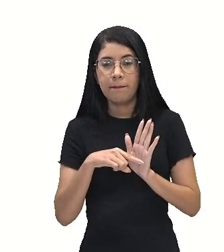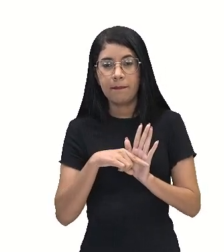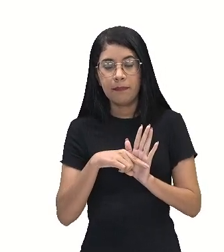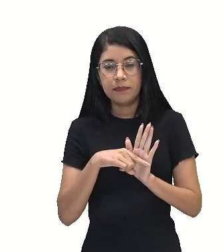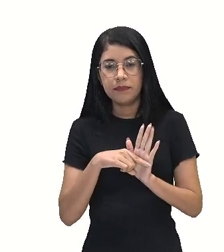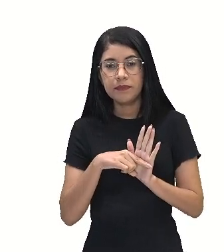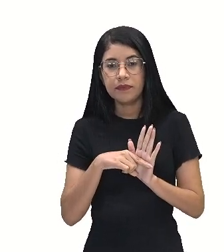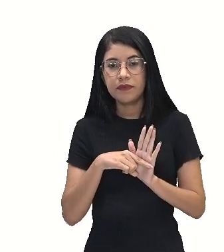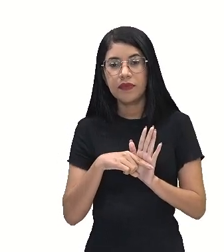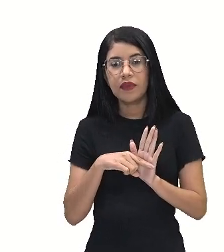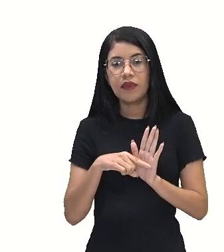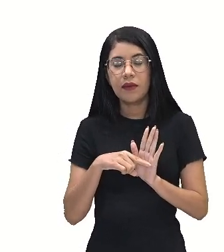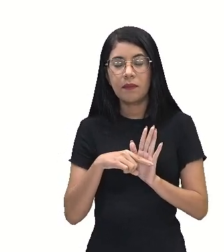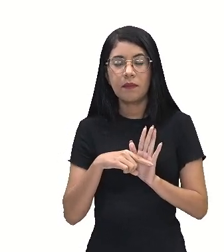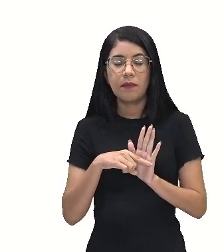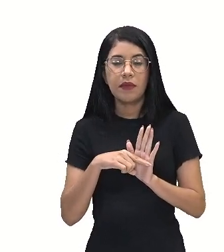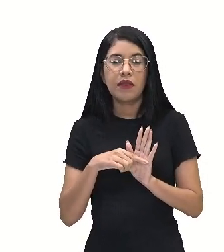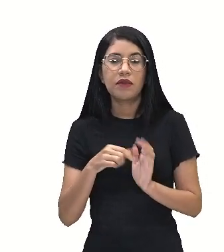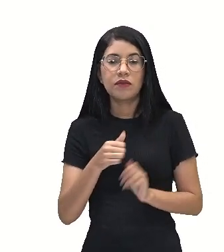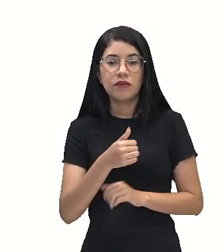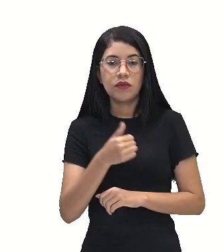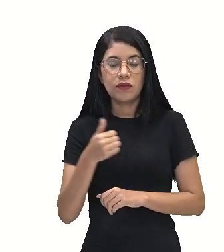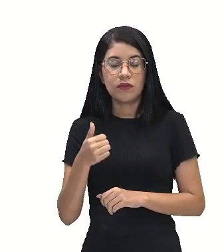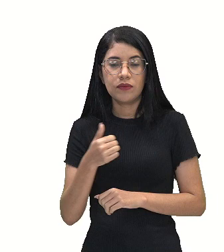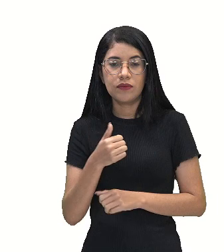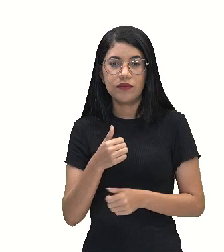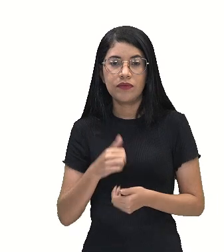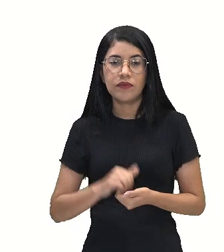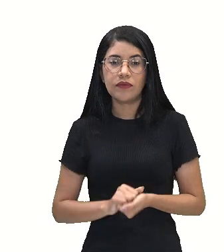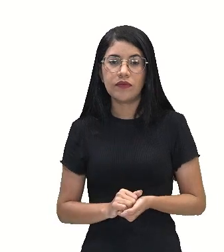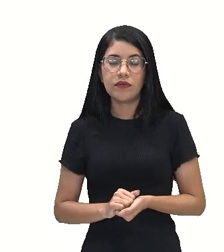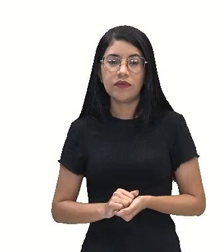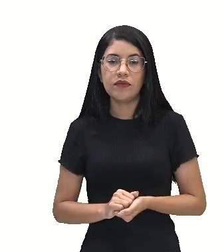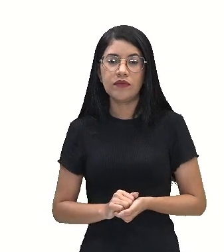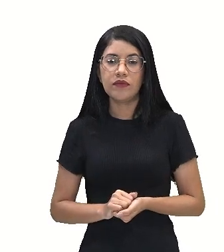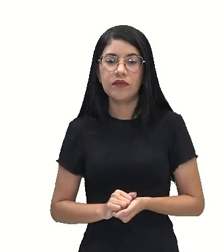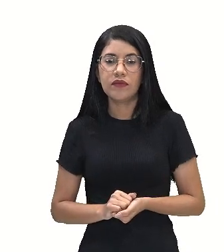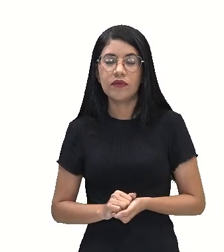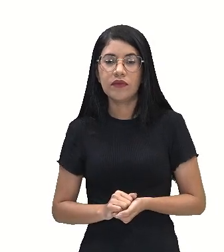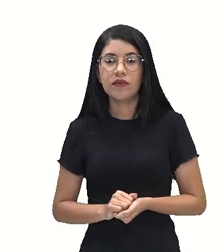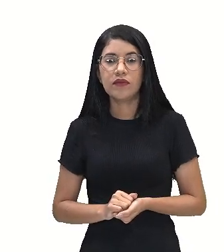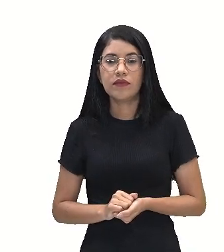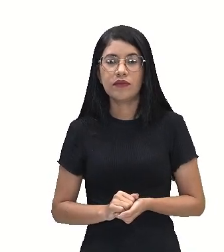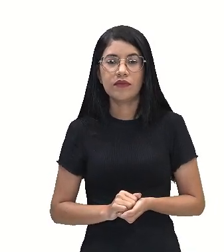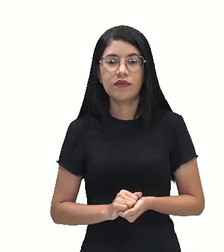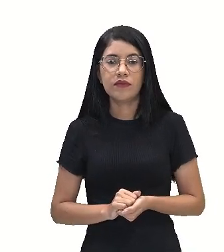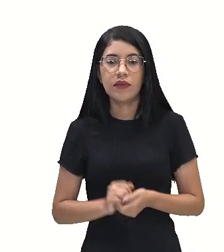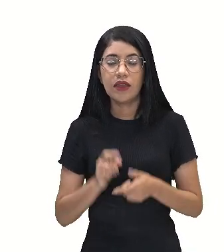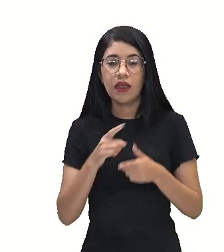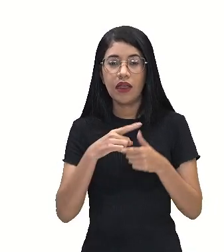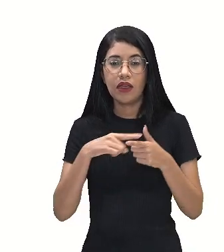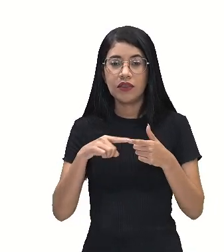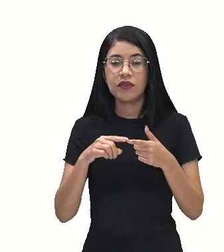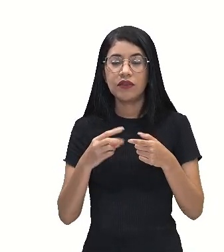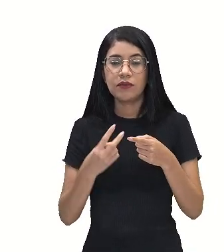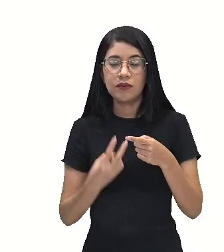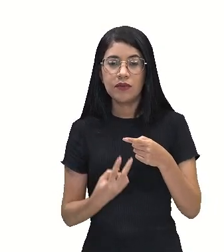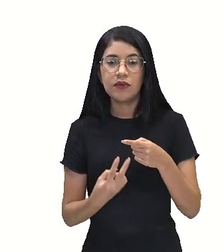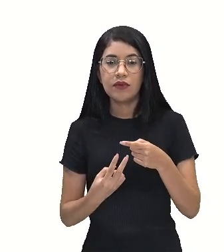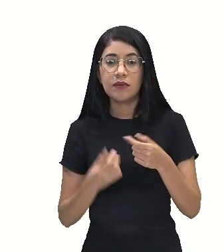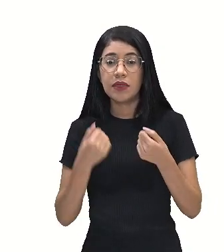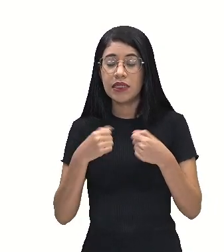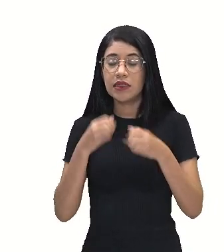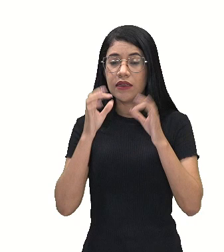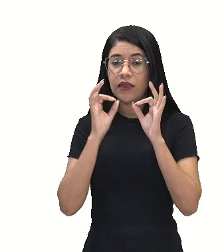o raiz de delta negativo. Então, se o primeiro é mais 11, o segundo vai ser o quê? Menos 11. Tem que prestar muita atenção nesse detalhe